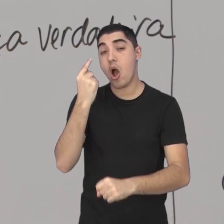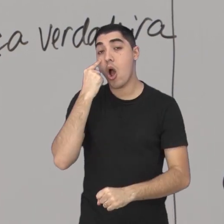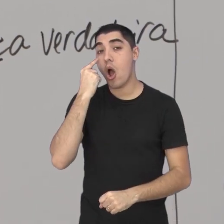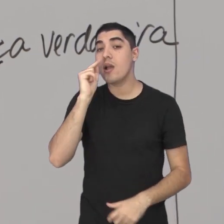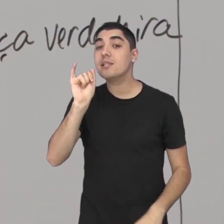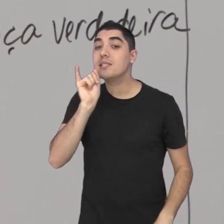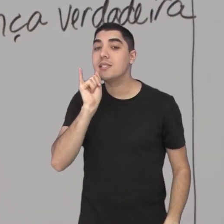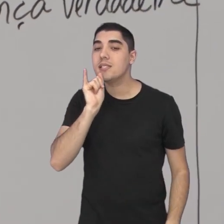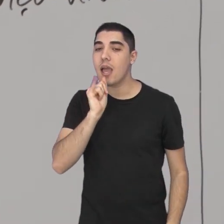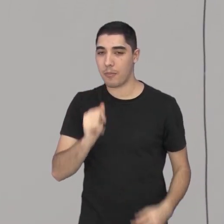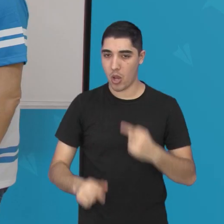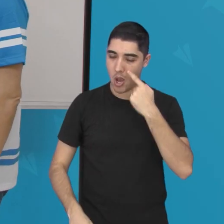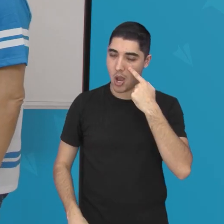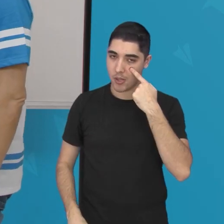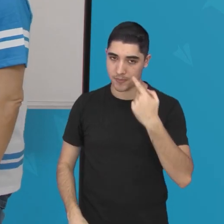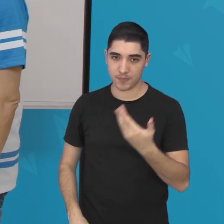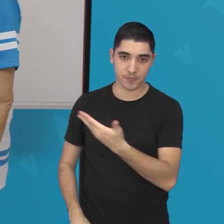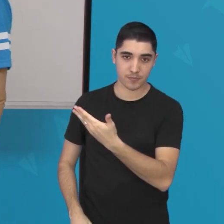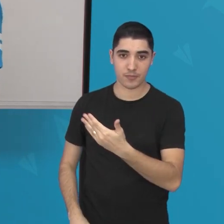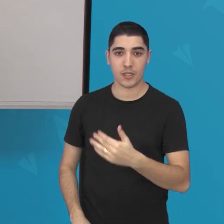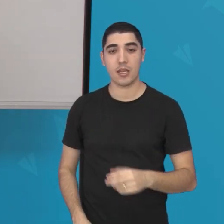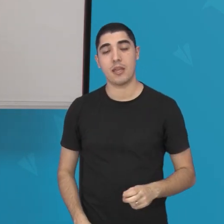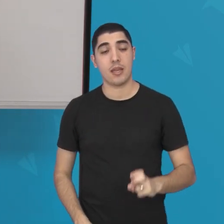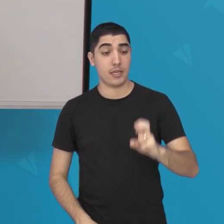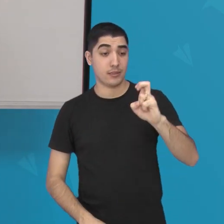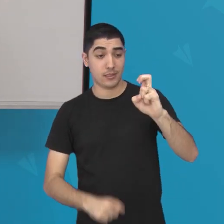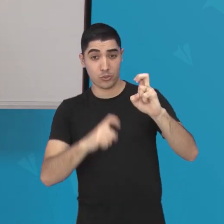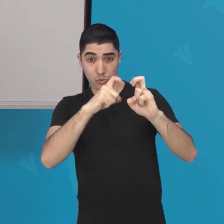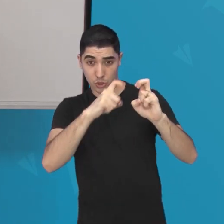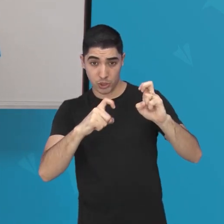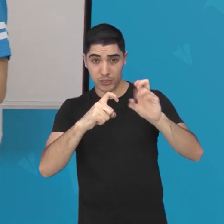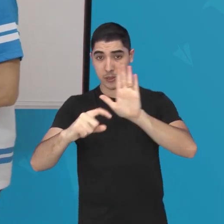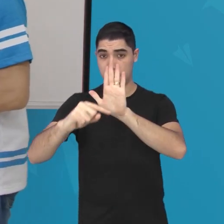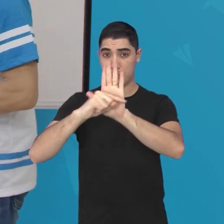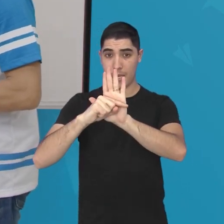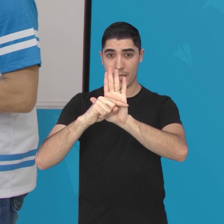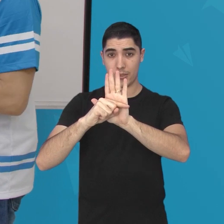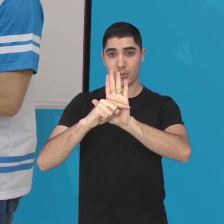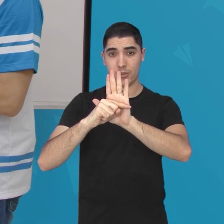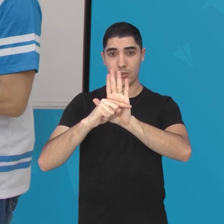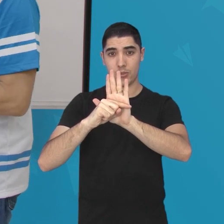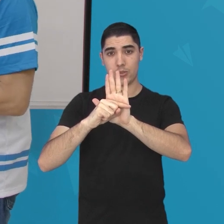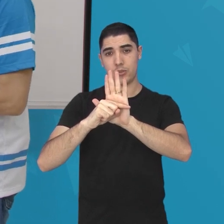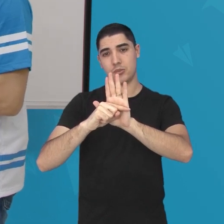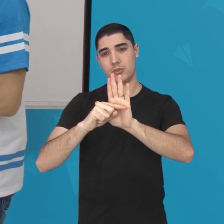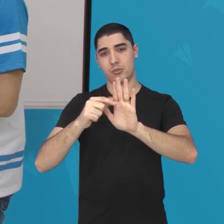Vamos ver esse exemplo aqui, ó. 5x menos 10 igual a 0.